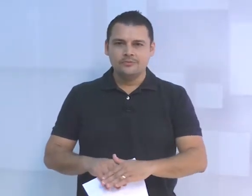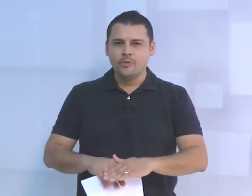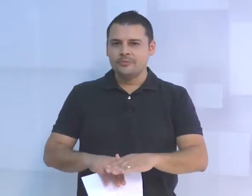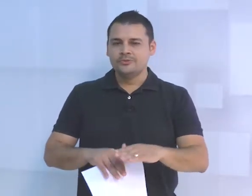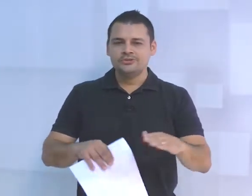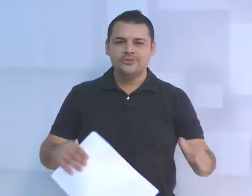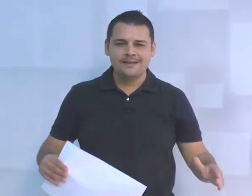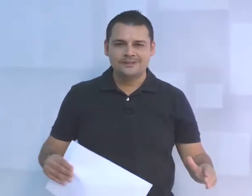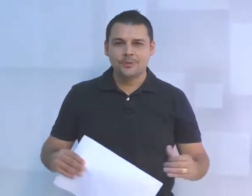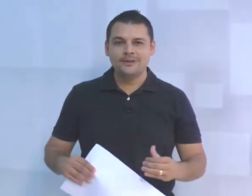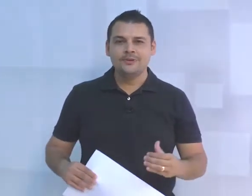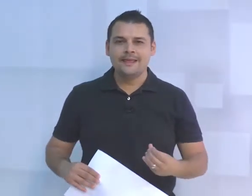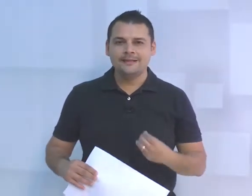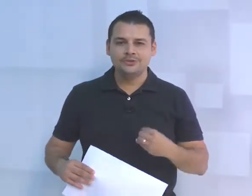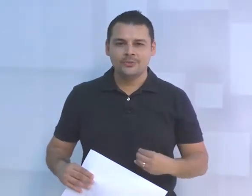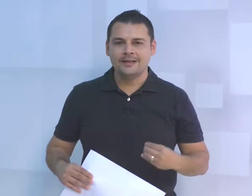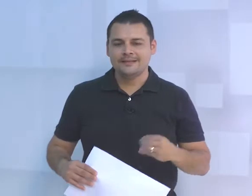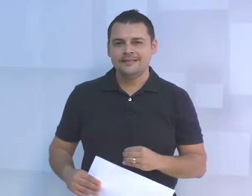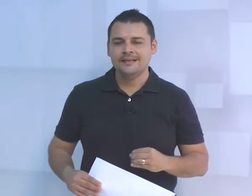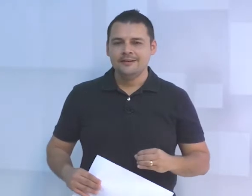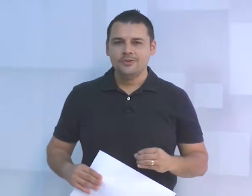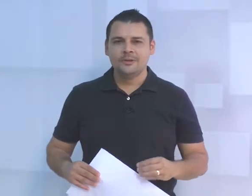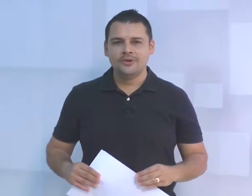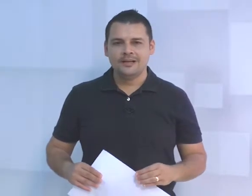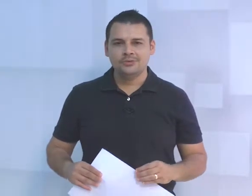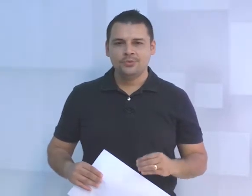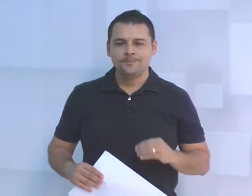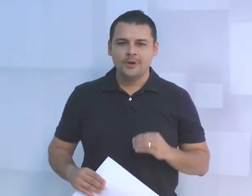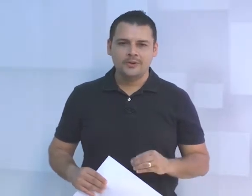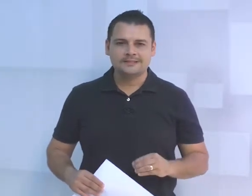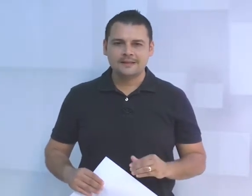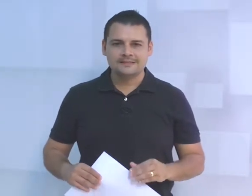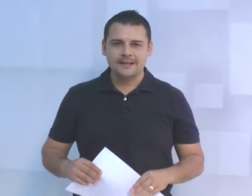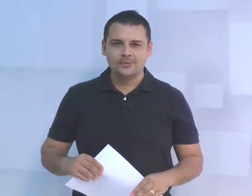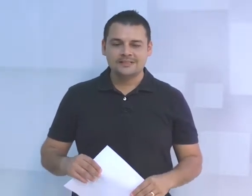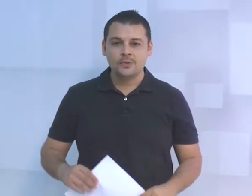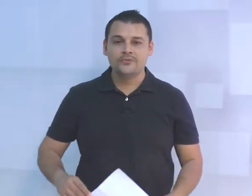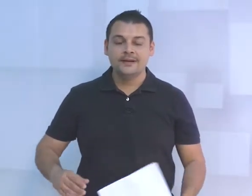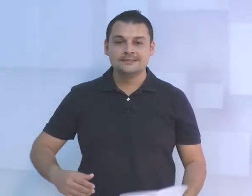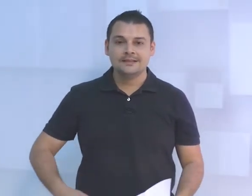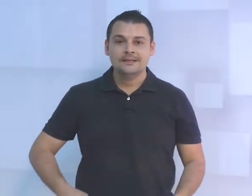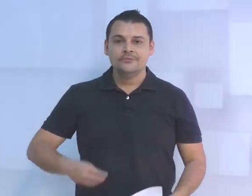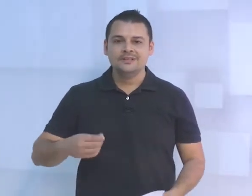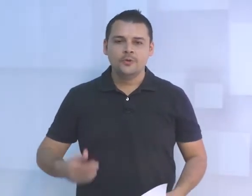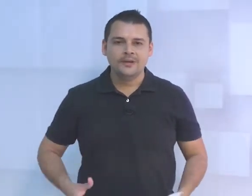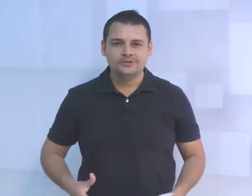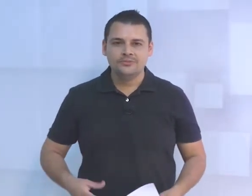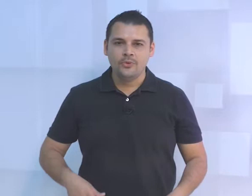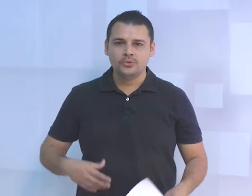momento diferente momento inédito até aqui no campeonato paulista da série a2 a confiança